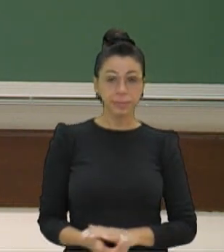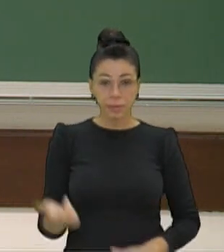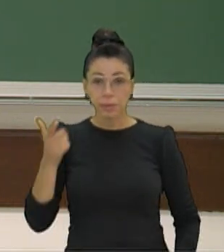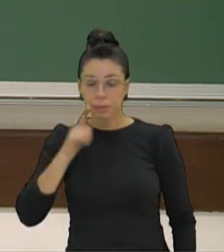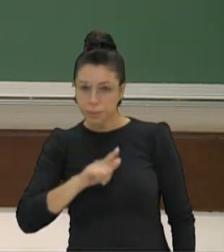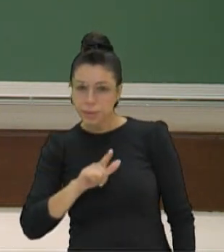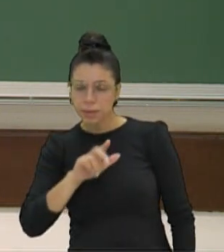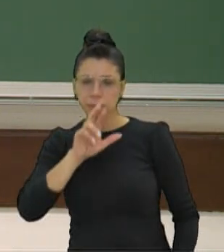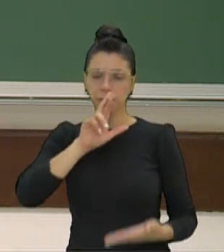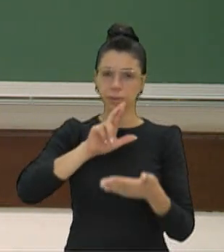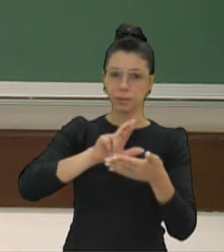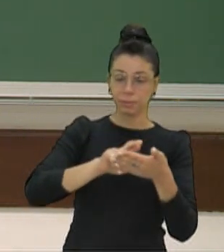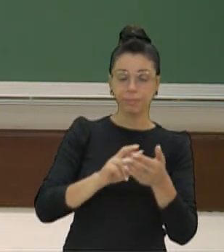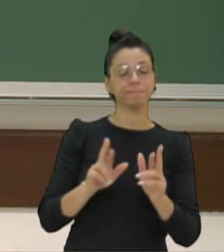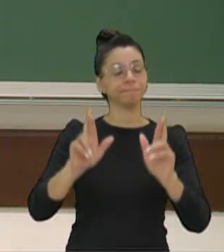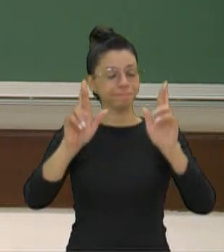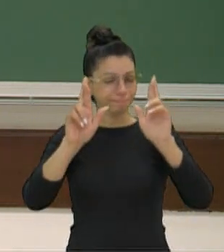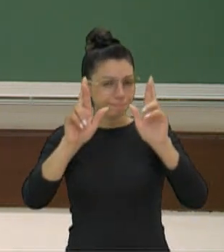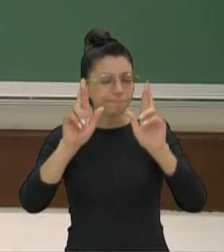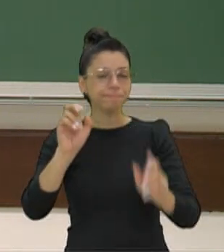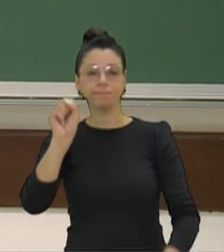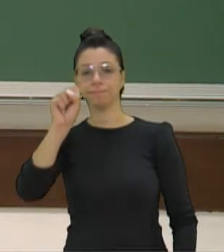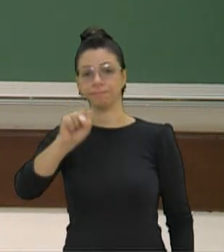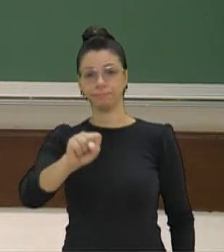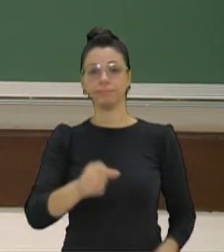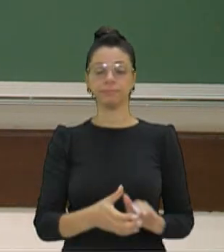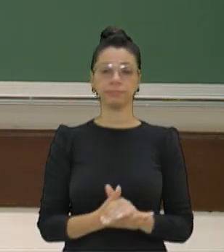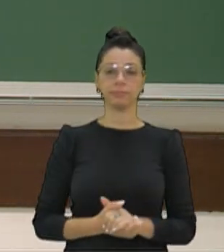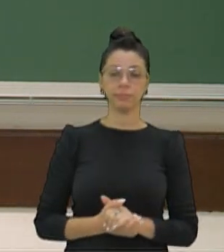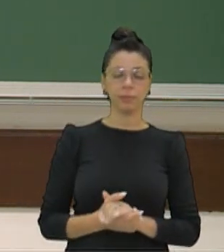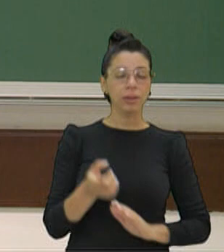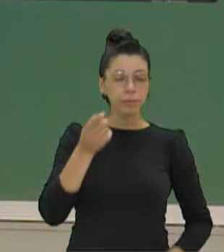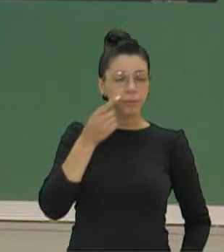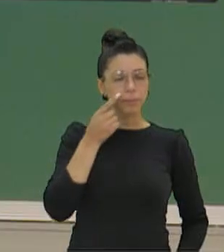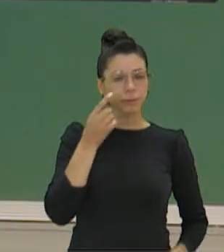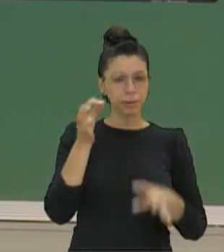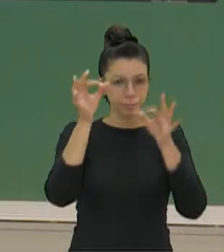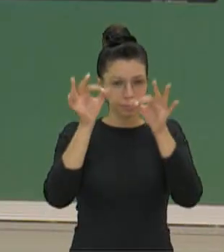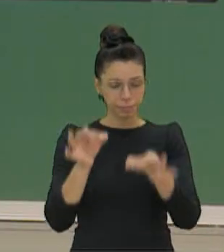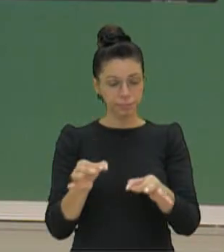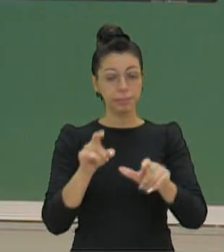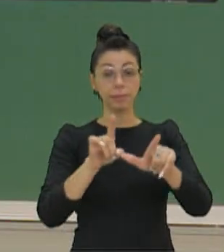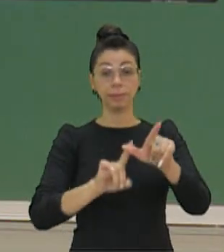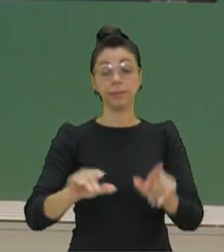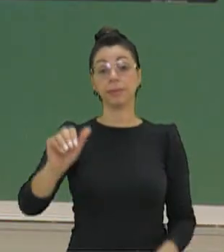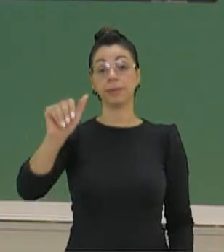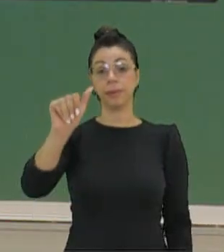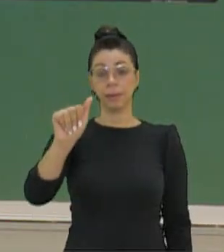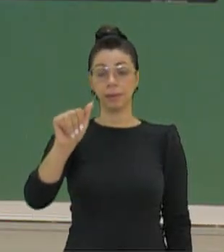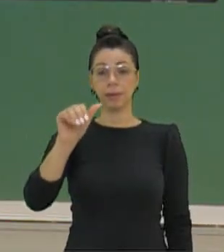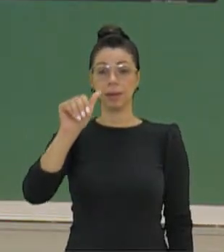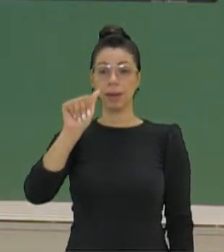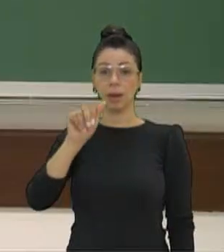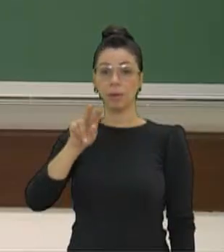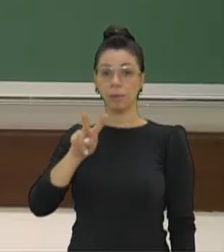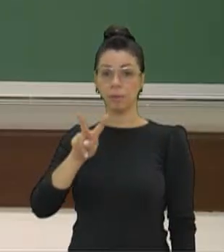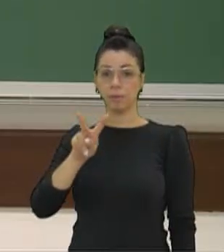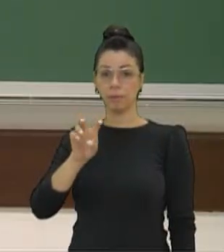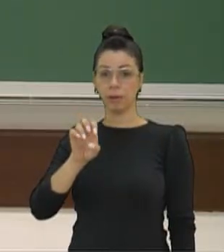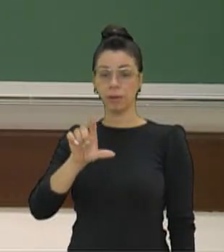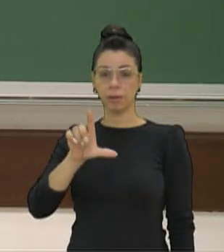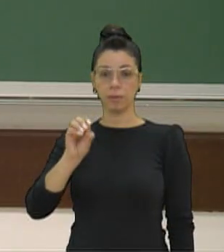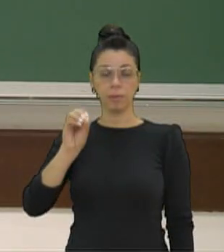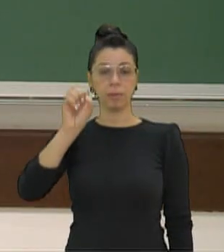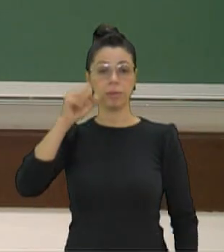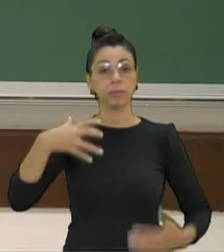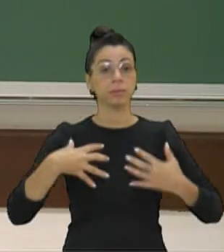Conseguiu resolver? Eu espero que sim. Então vamos ver se você acertou. Na letra A, os alvéolos pulmonares, como o nome